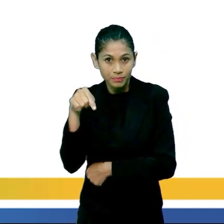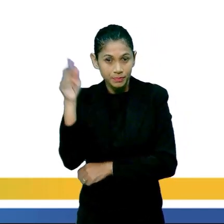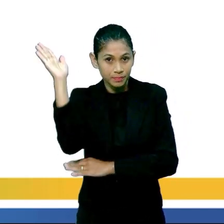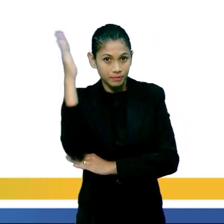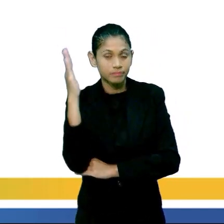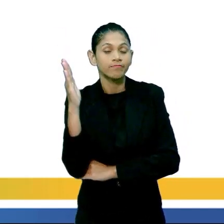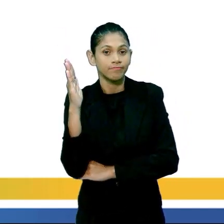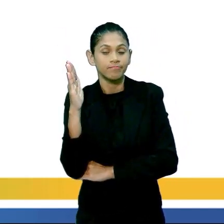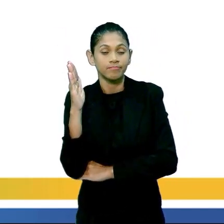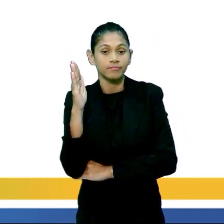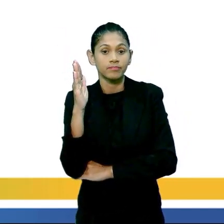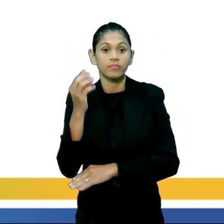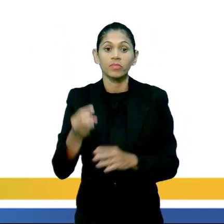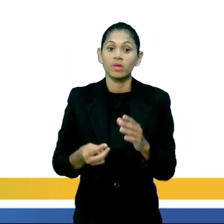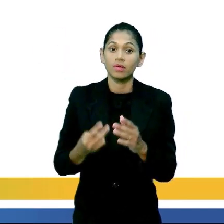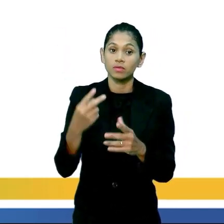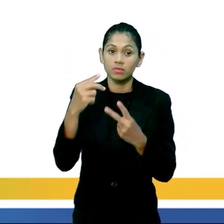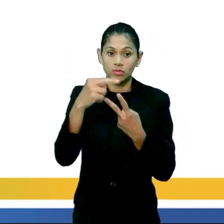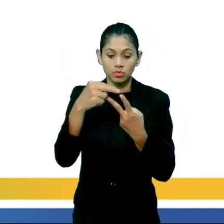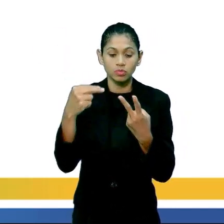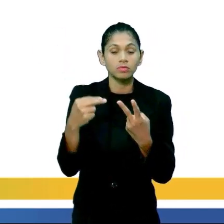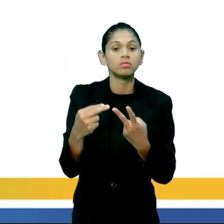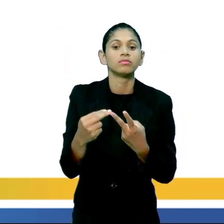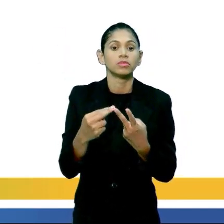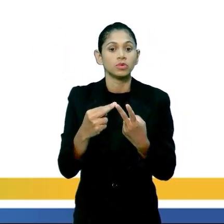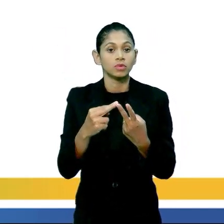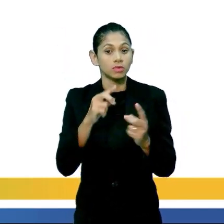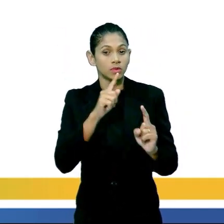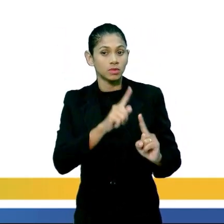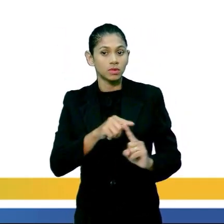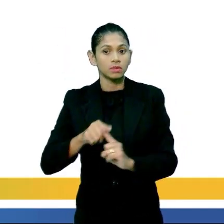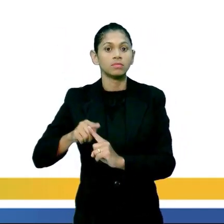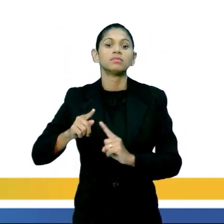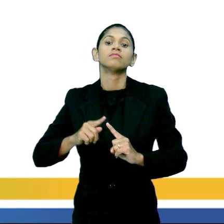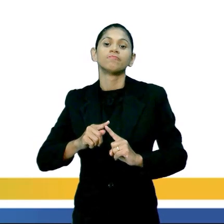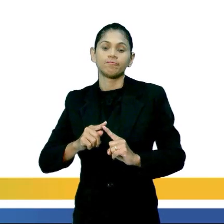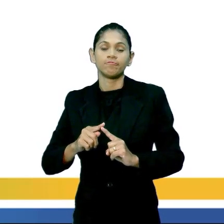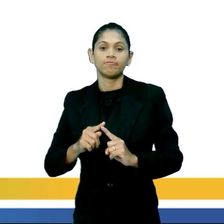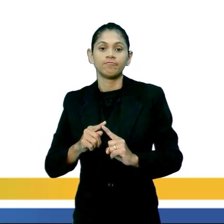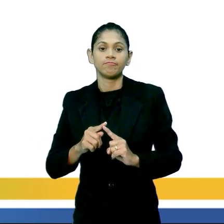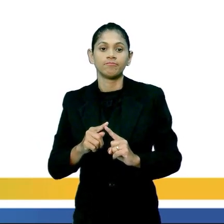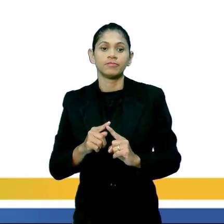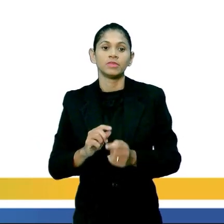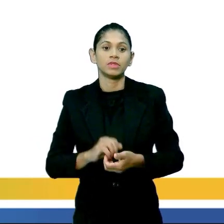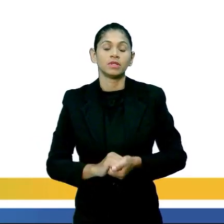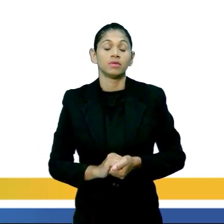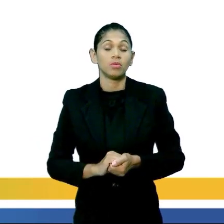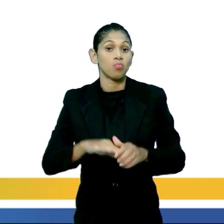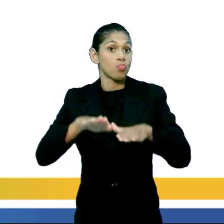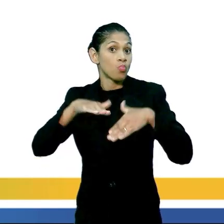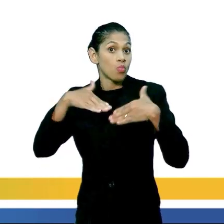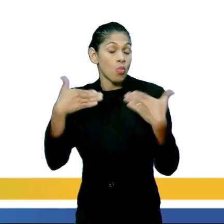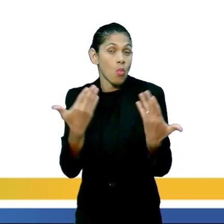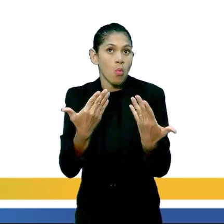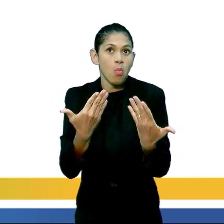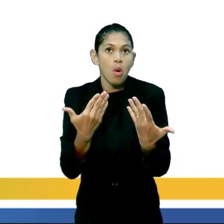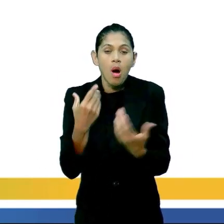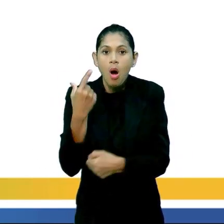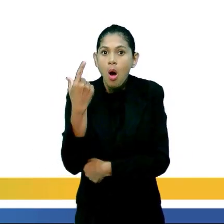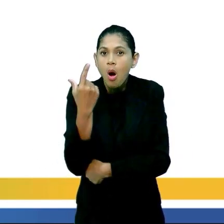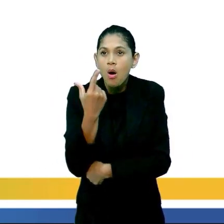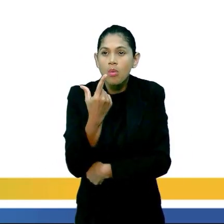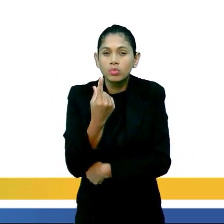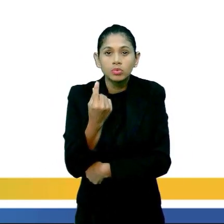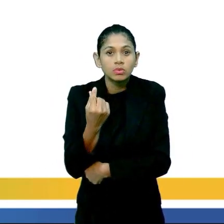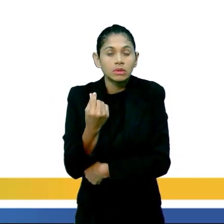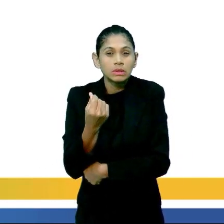A exploratória, que tinha por objetivo levantar que tipo de riquezas o território possuía. Inclusive, a